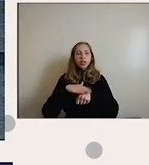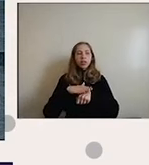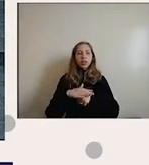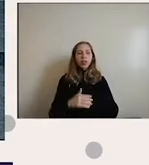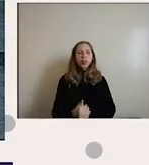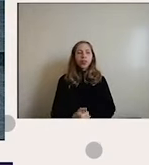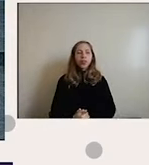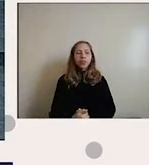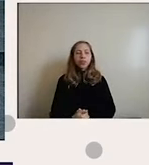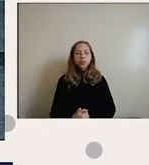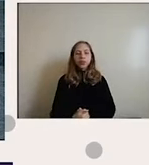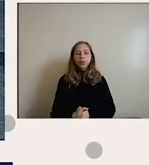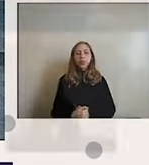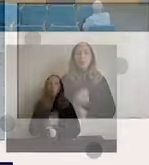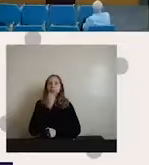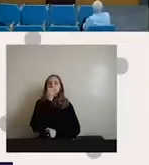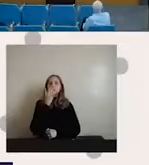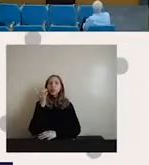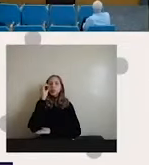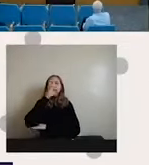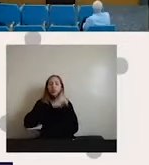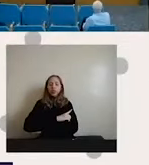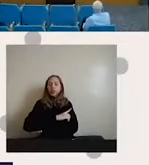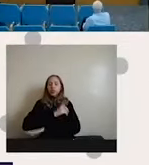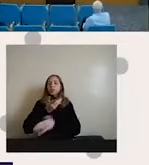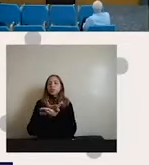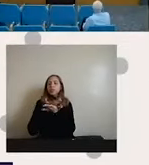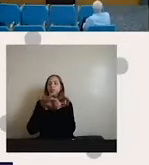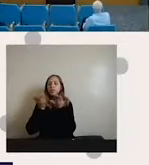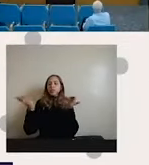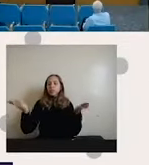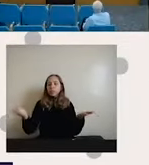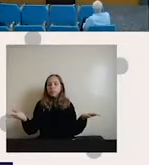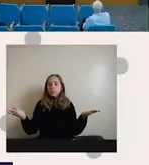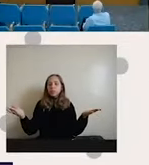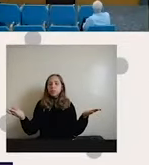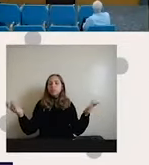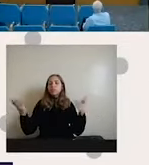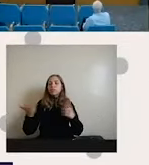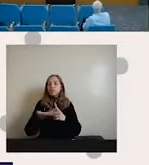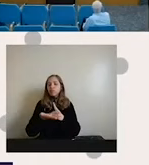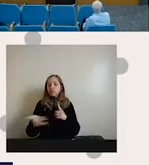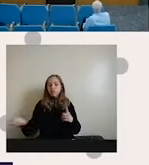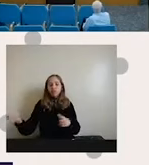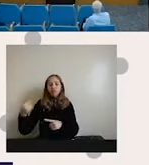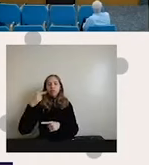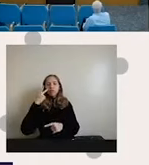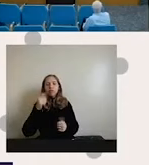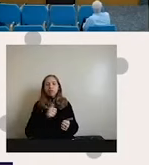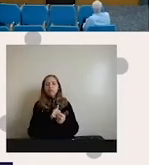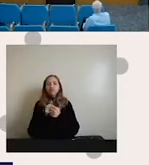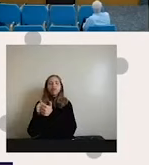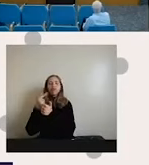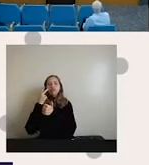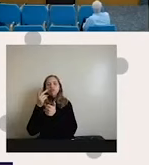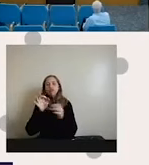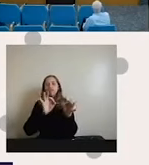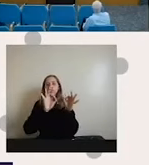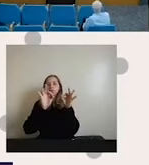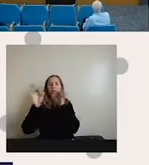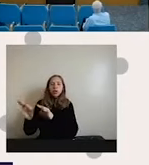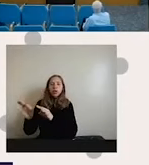Bom dia a todas, todos e todes que nos acompanham, presencial e online.